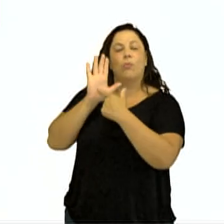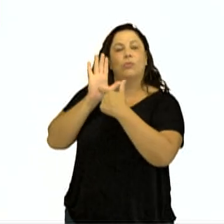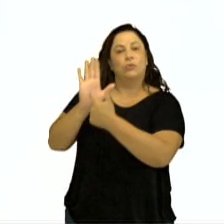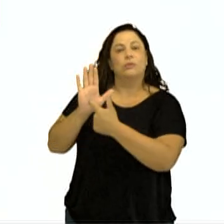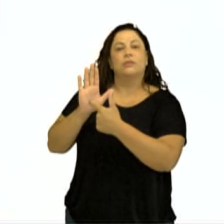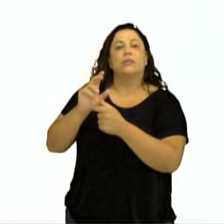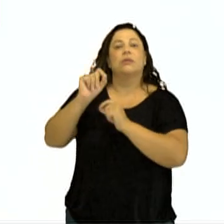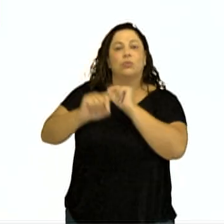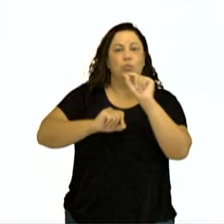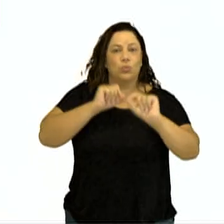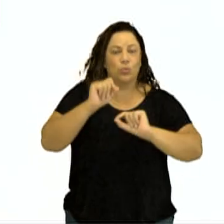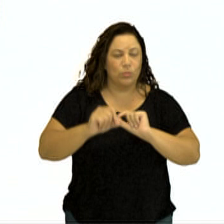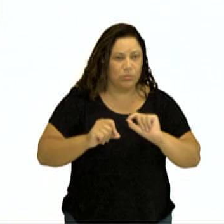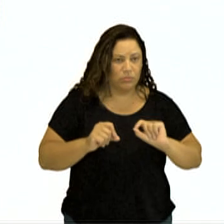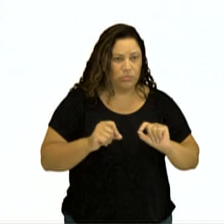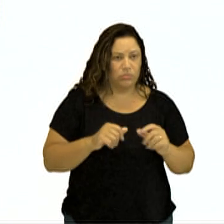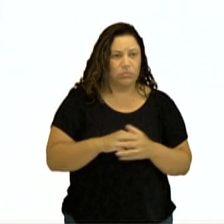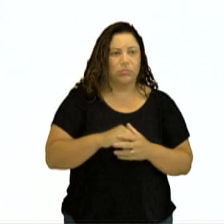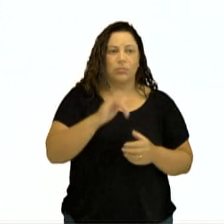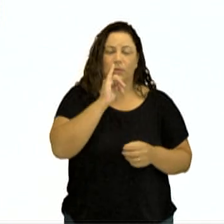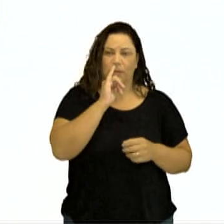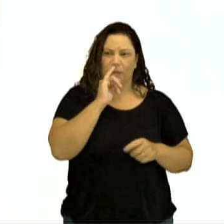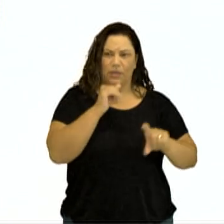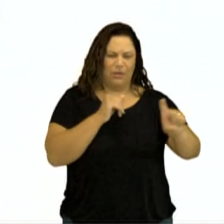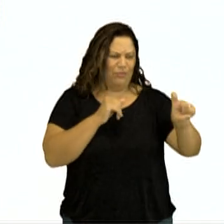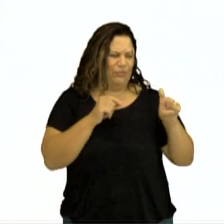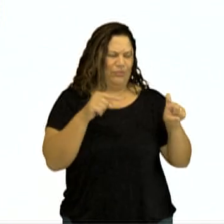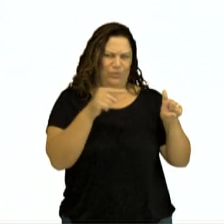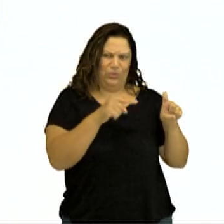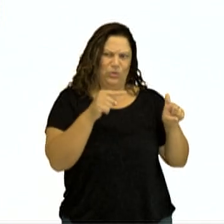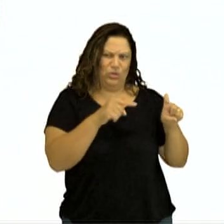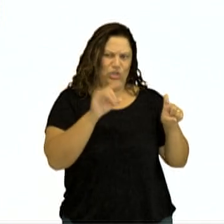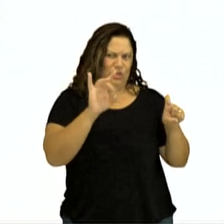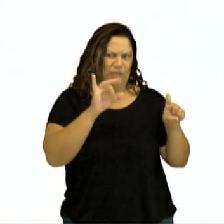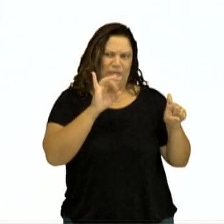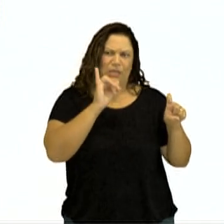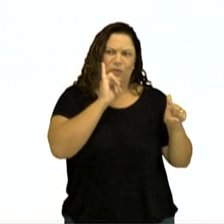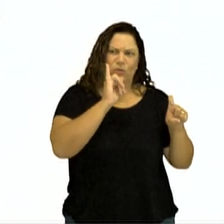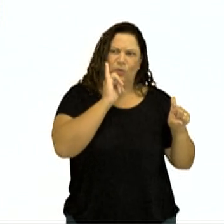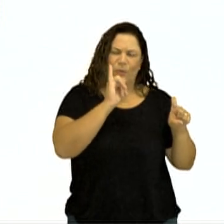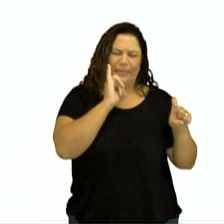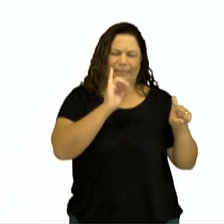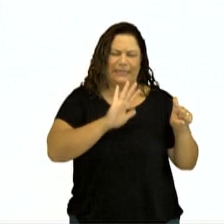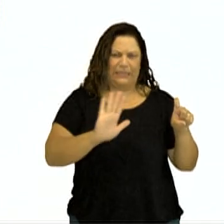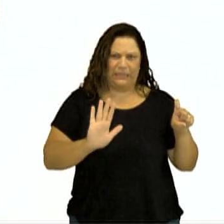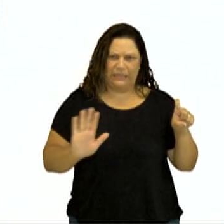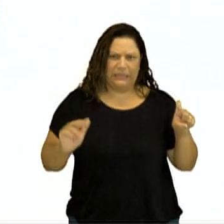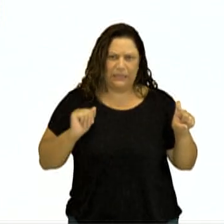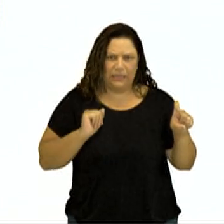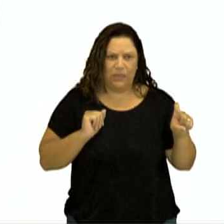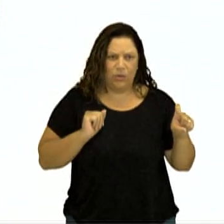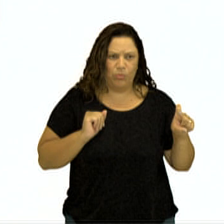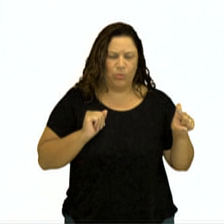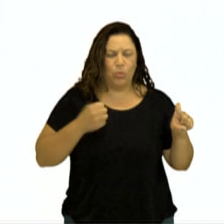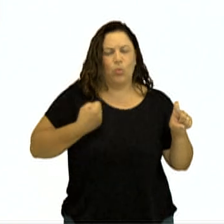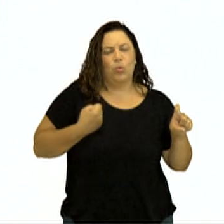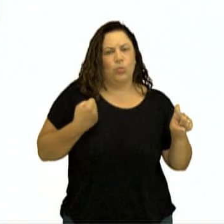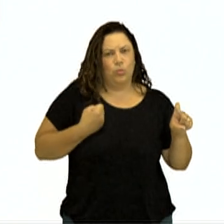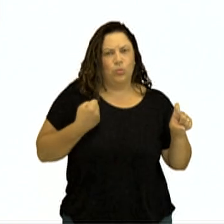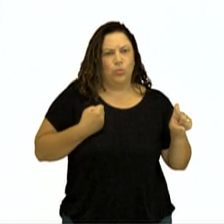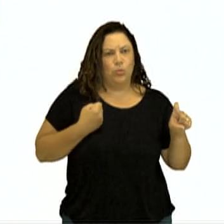seguinte maneira. Olha lá, ó, esse X aqui é um exemplo só. Vamos supor que esse é o símbolo do elemento. Então, o número de